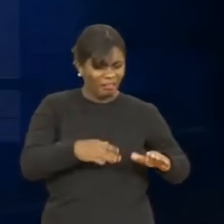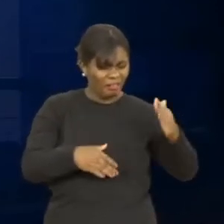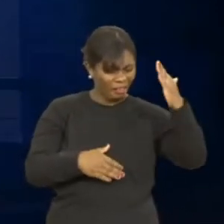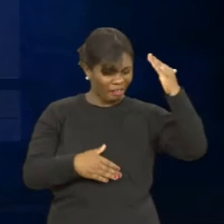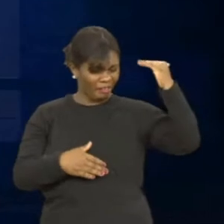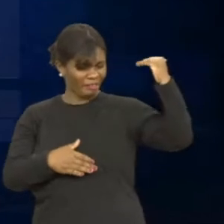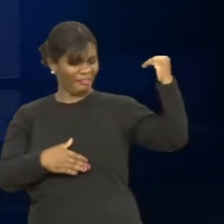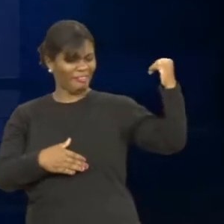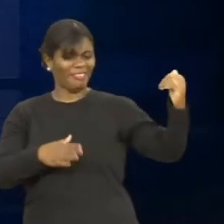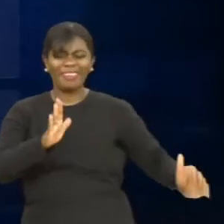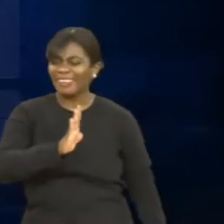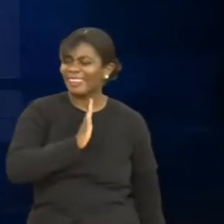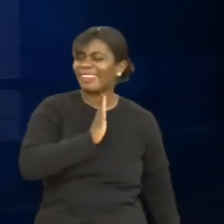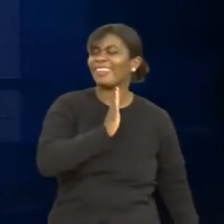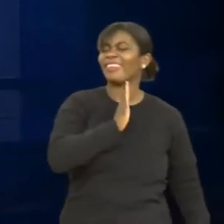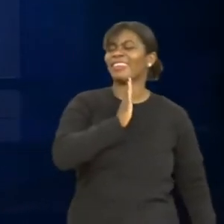de tudo que sou,